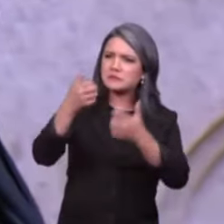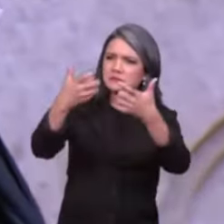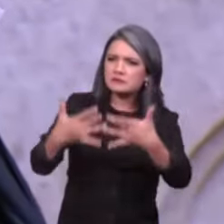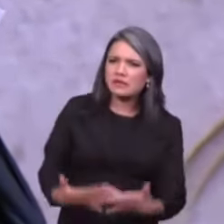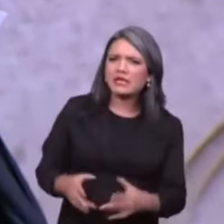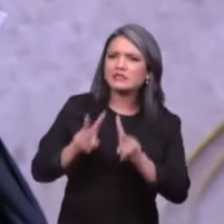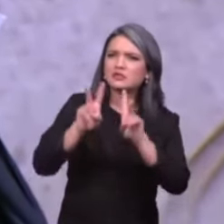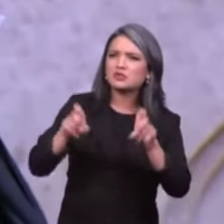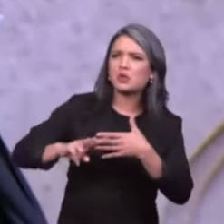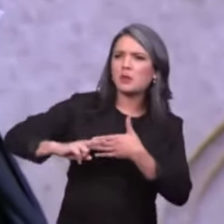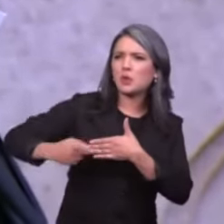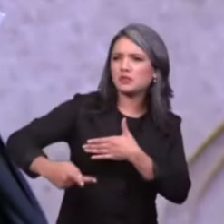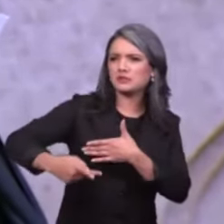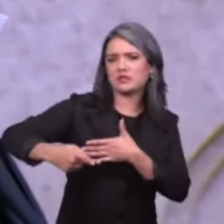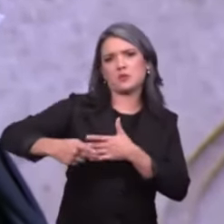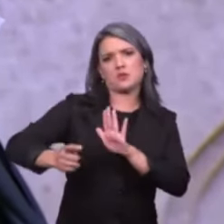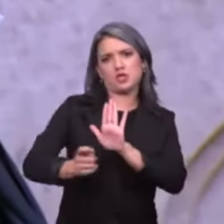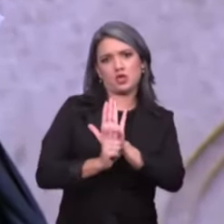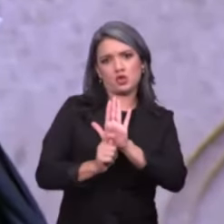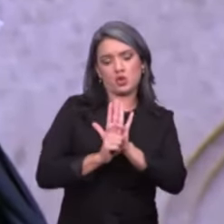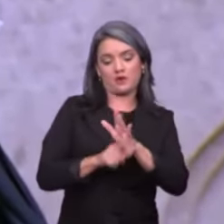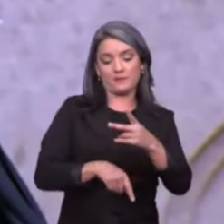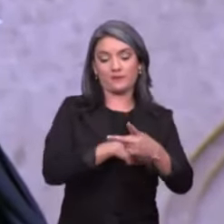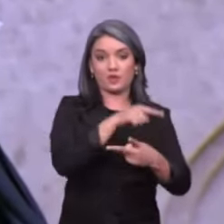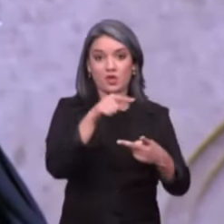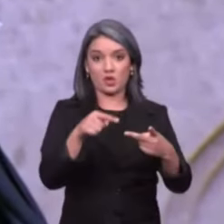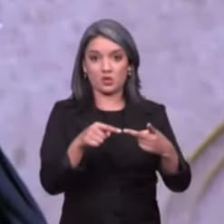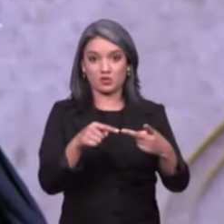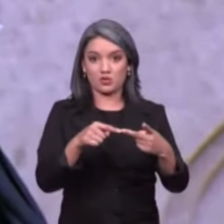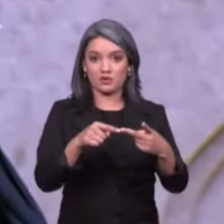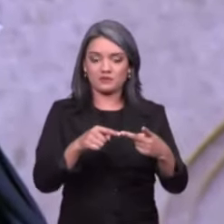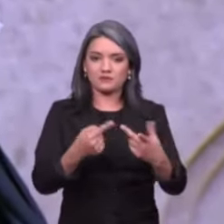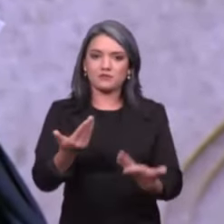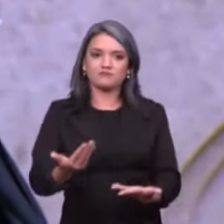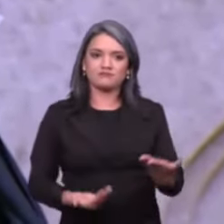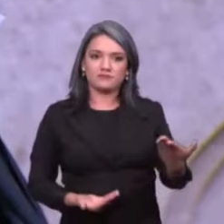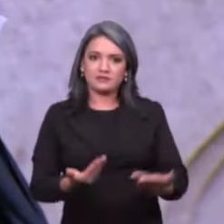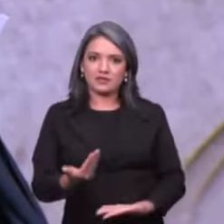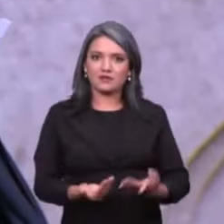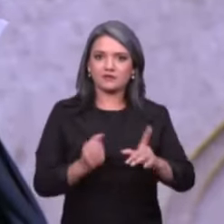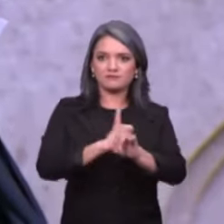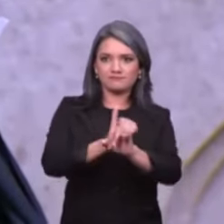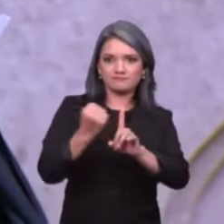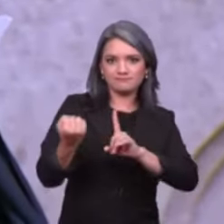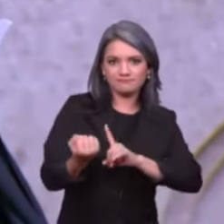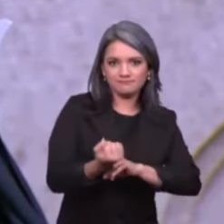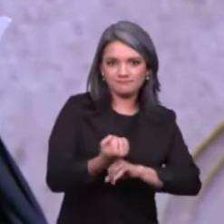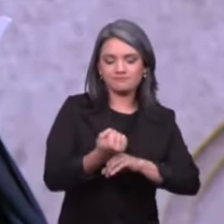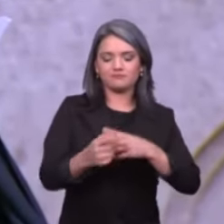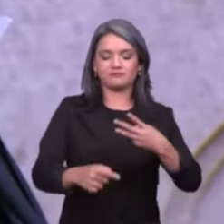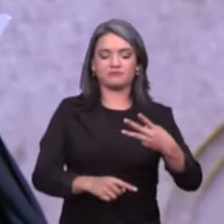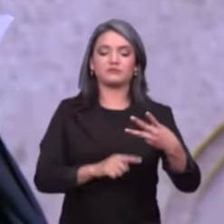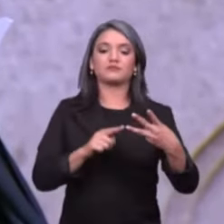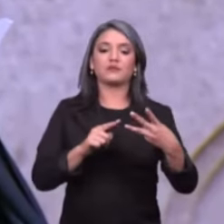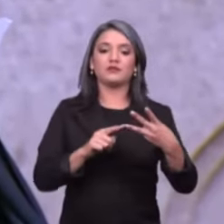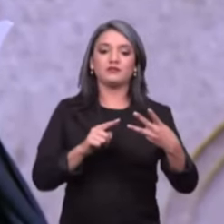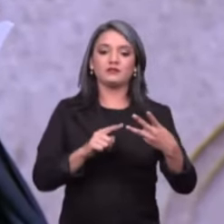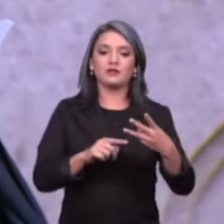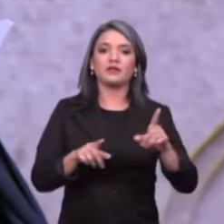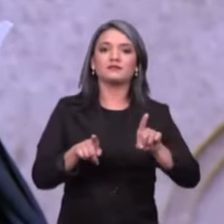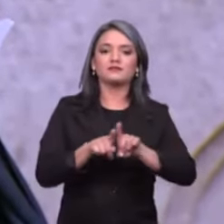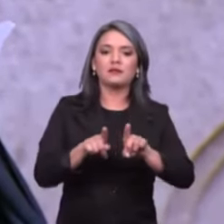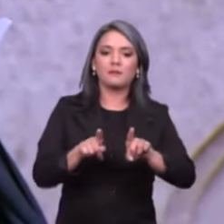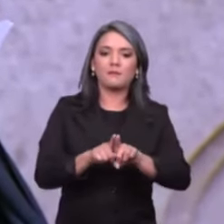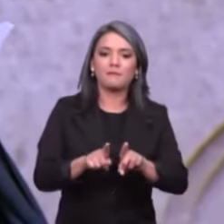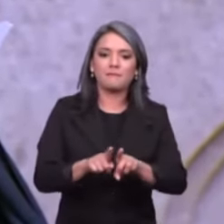drogas. 2. Prestação de serviços à comunidade. 3. Medida